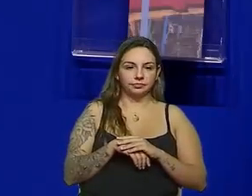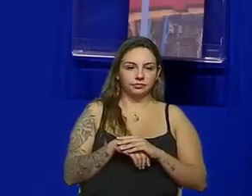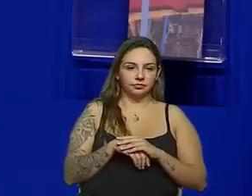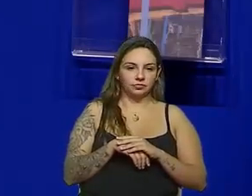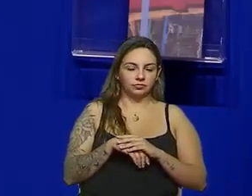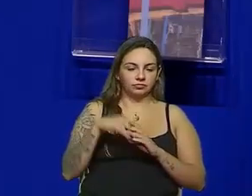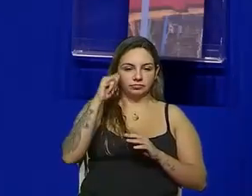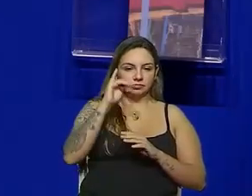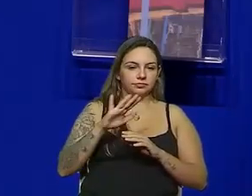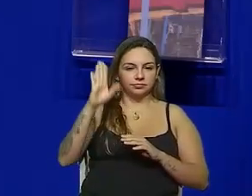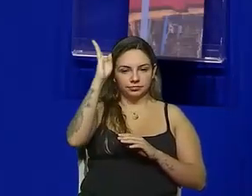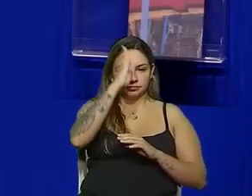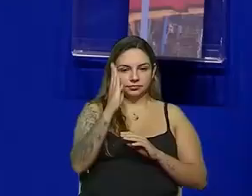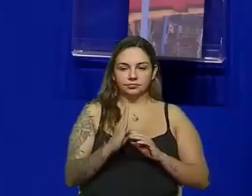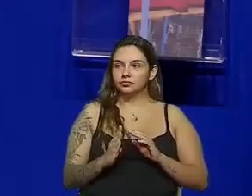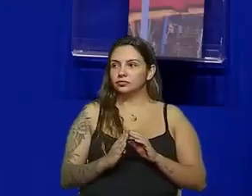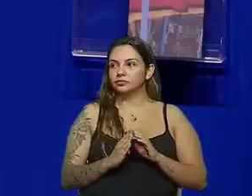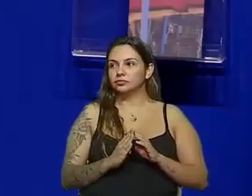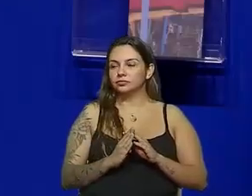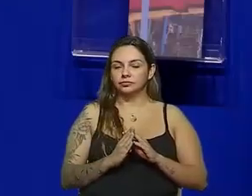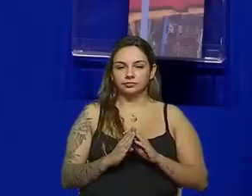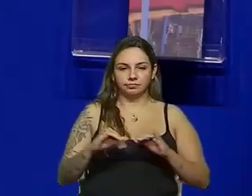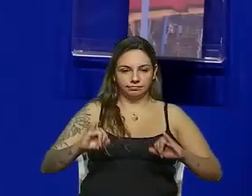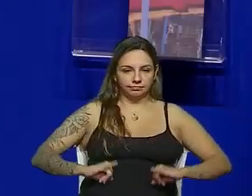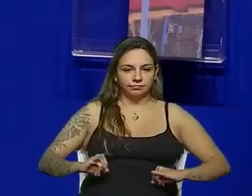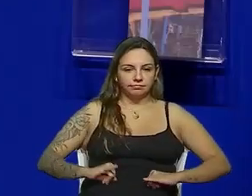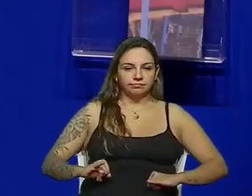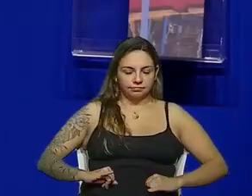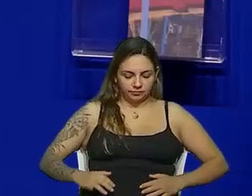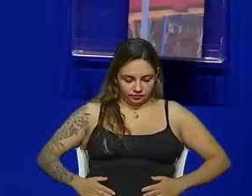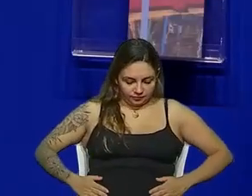vilipendiando a imagem do Brasil e ele vai sofrer.